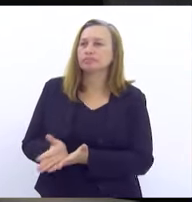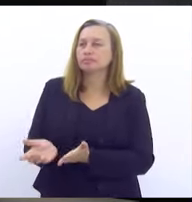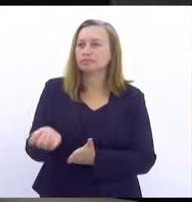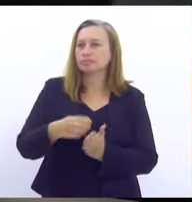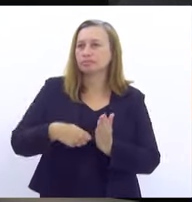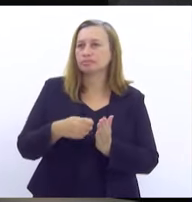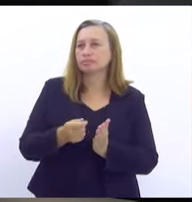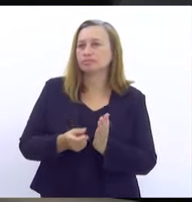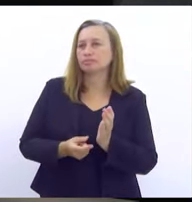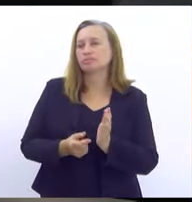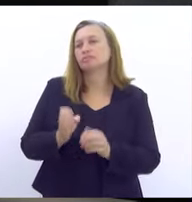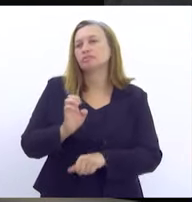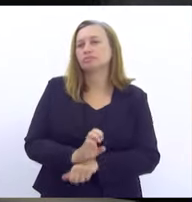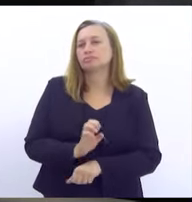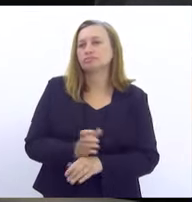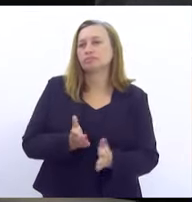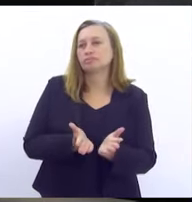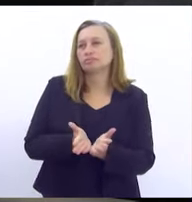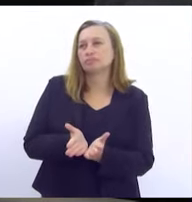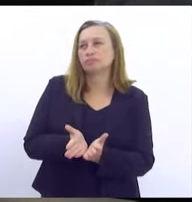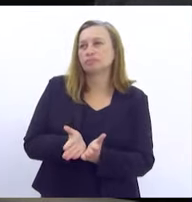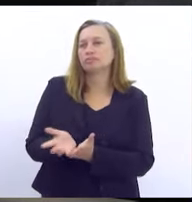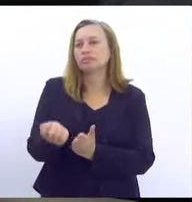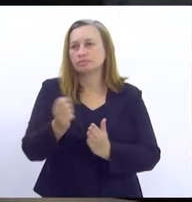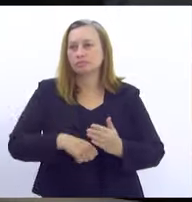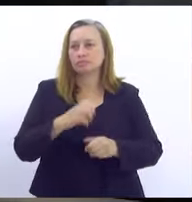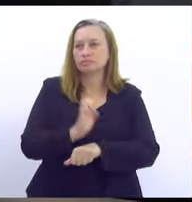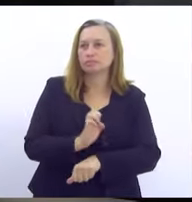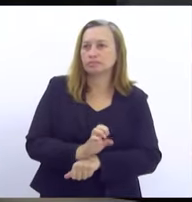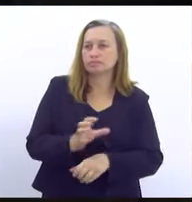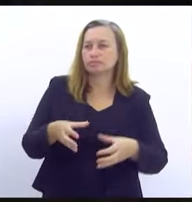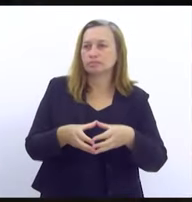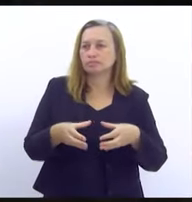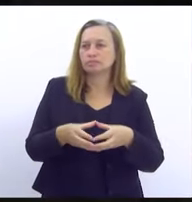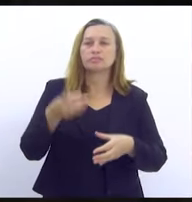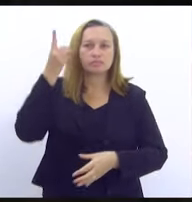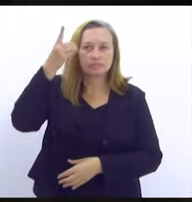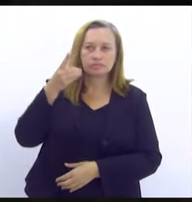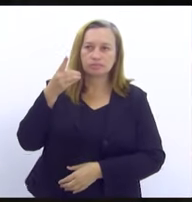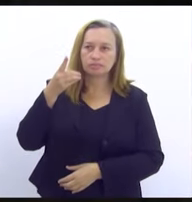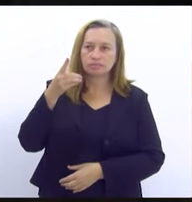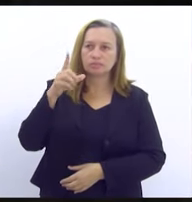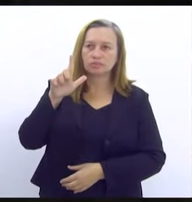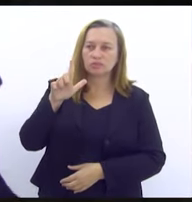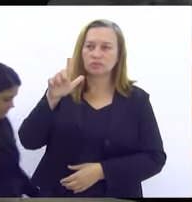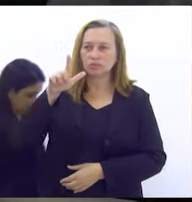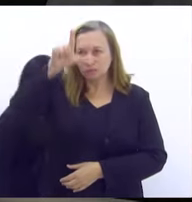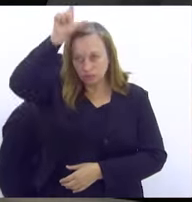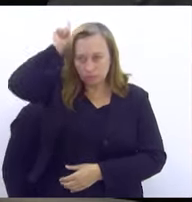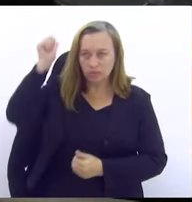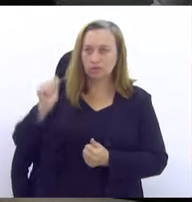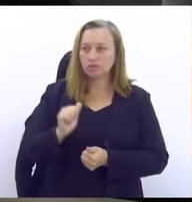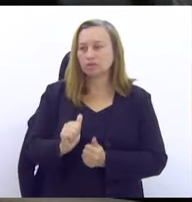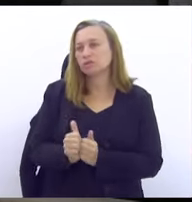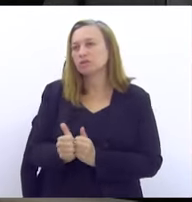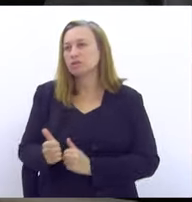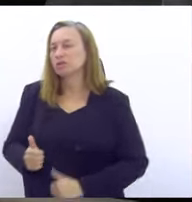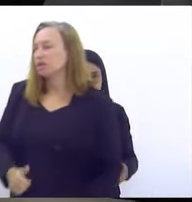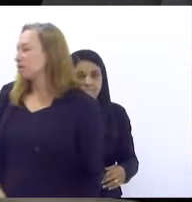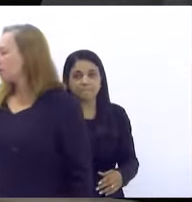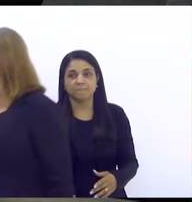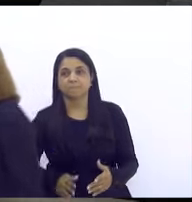da Arrecadação Estadual, Fiscalização dos Tributos Estaduais, deputado Luiz Paulo. Senhora